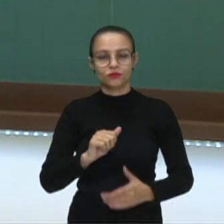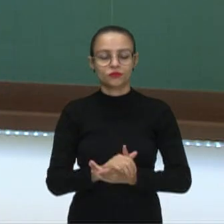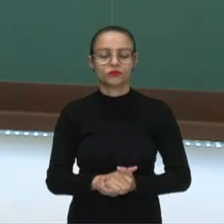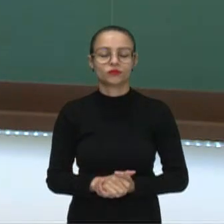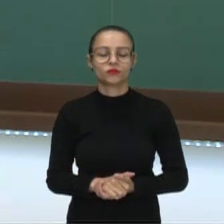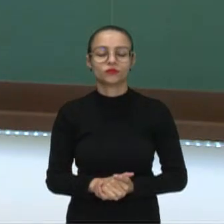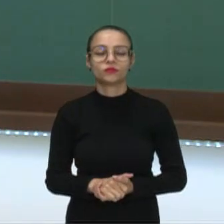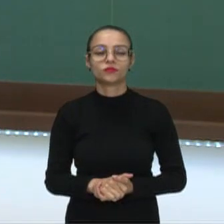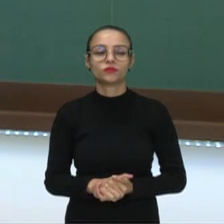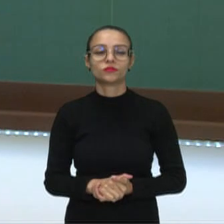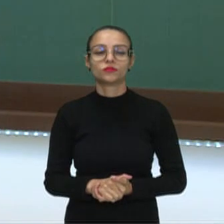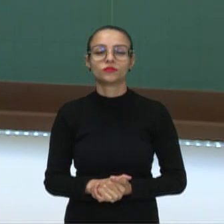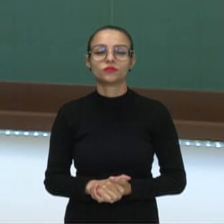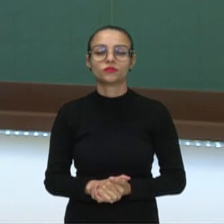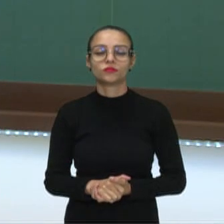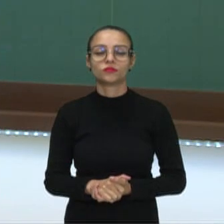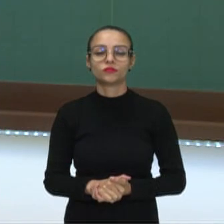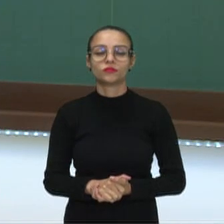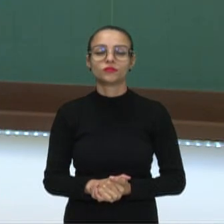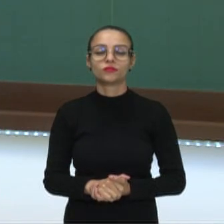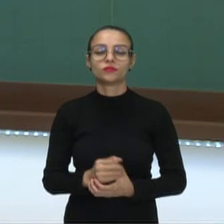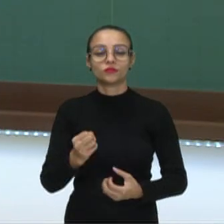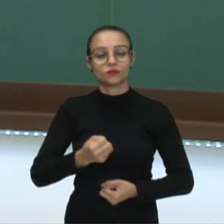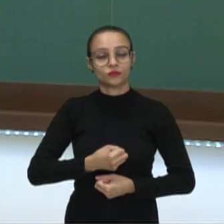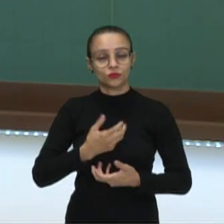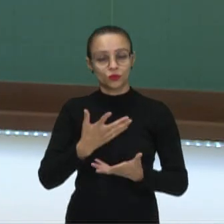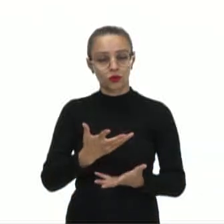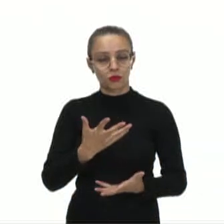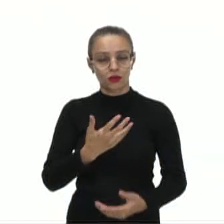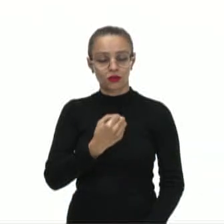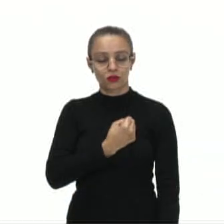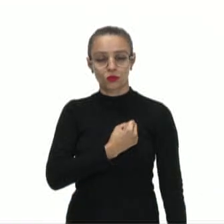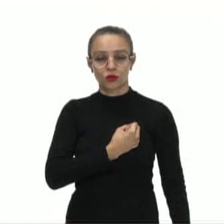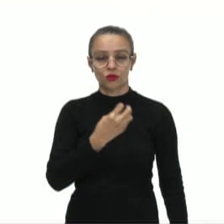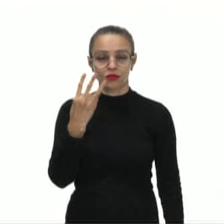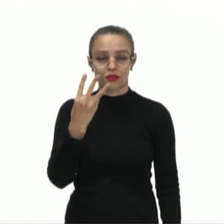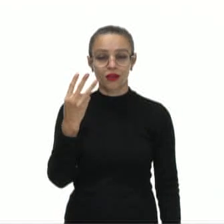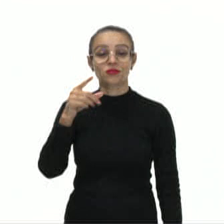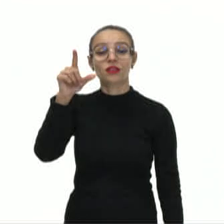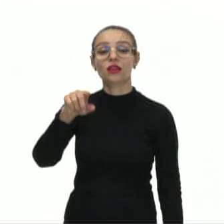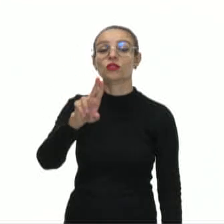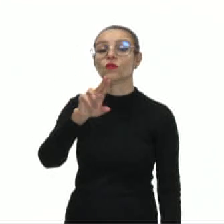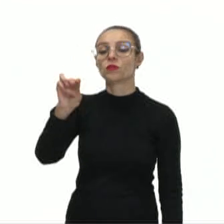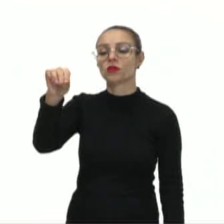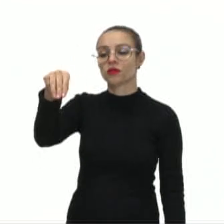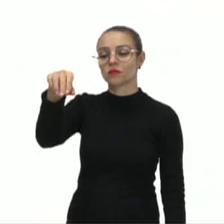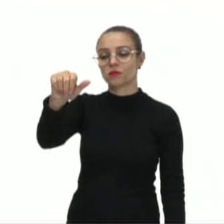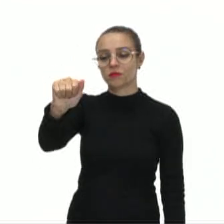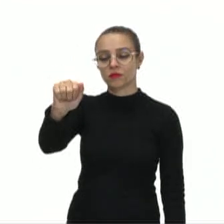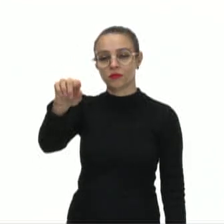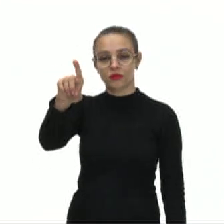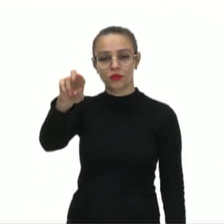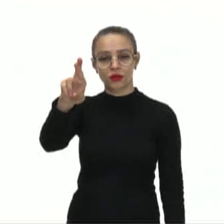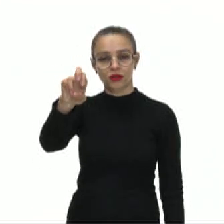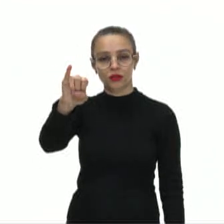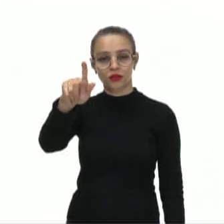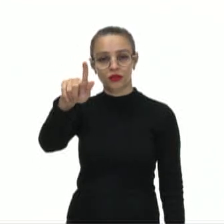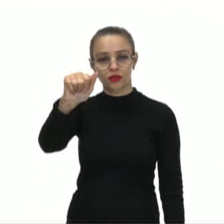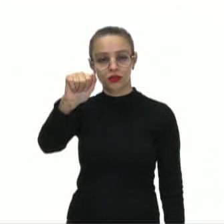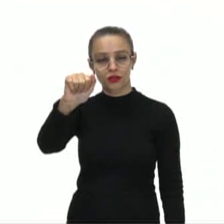tá? E o poema 3 é um madrigal, uma pequena composição que traz um